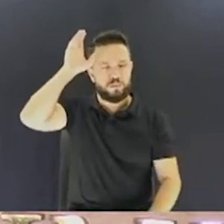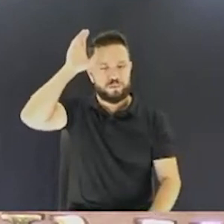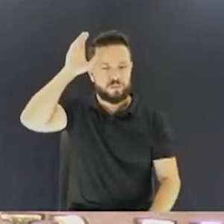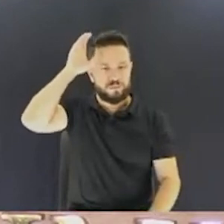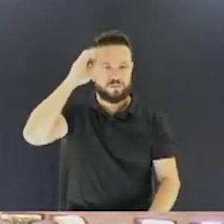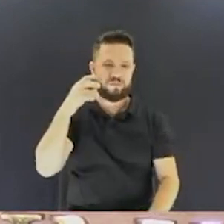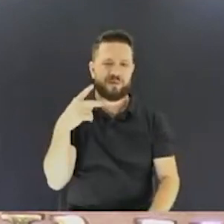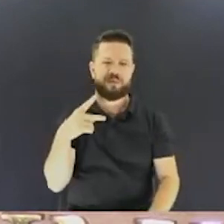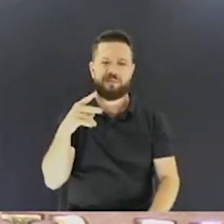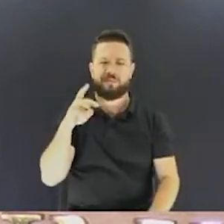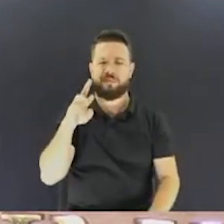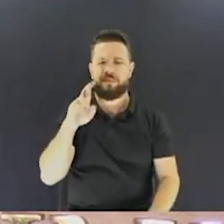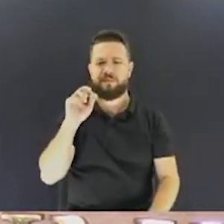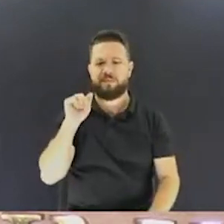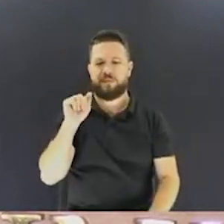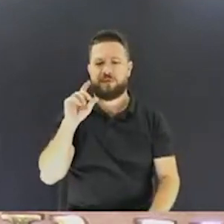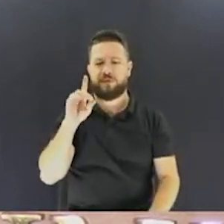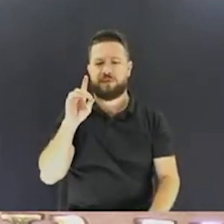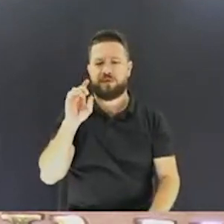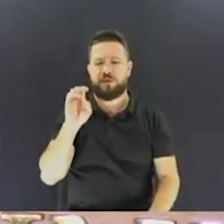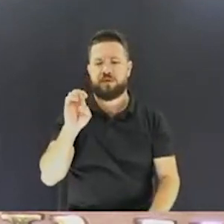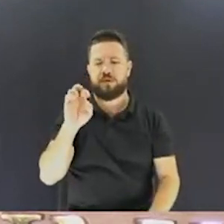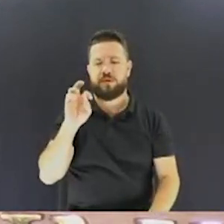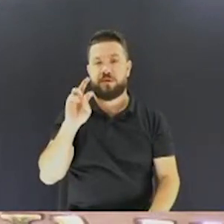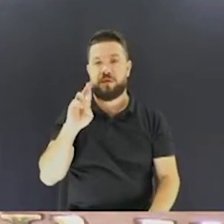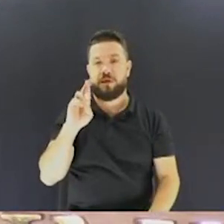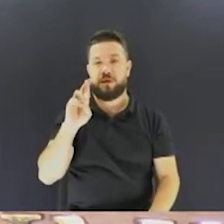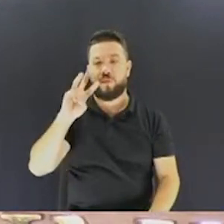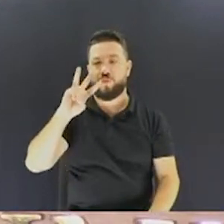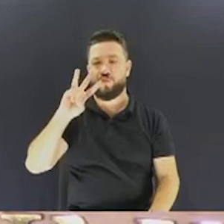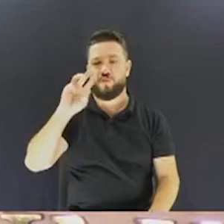Prader-Willi. Publicada a apresentação no Diário da Câmara 10.990, de